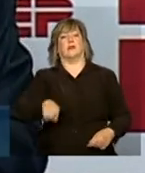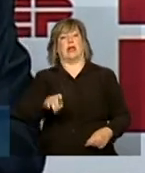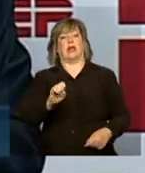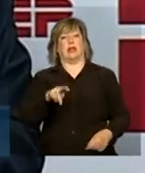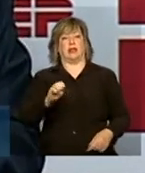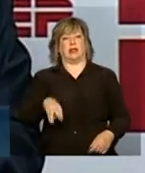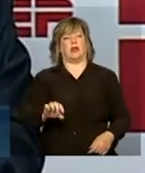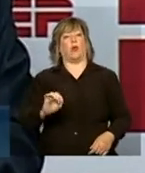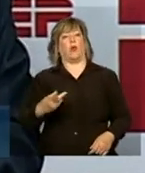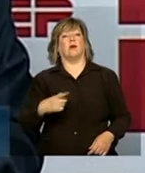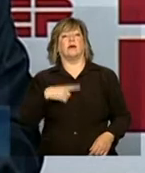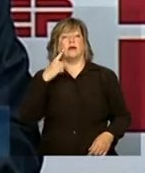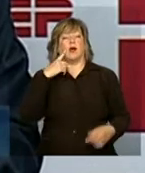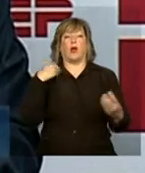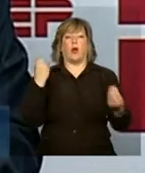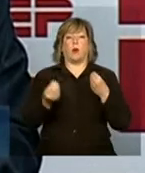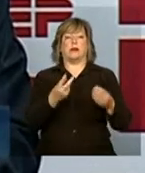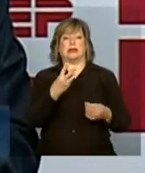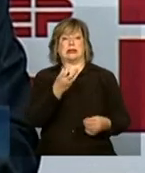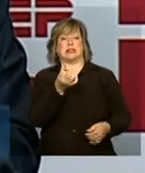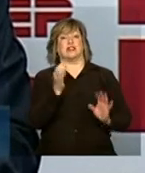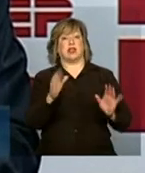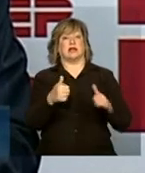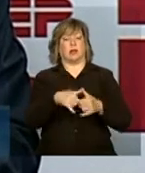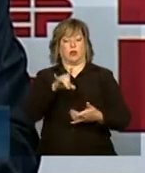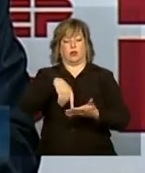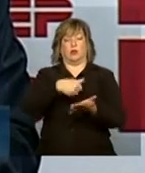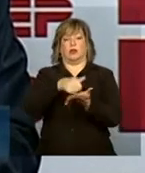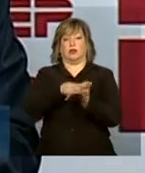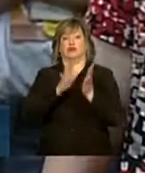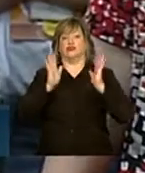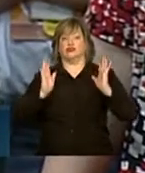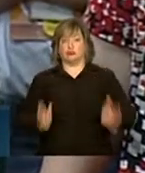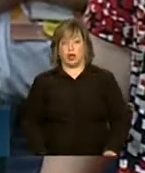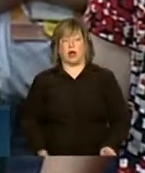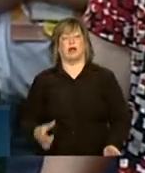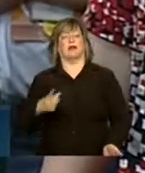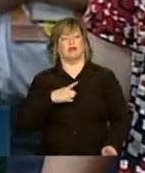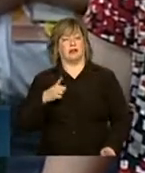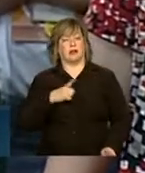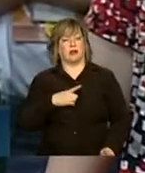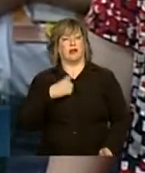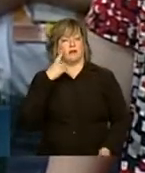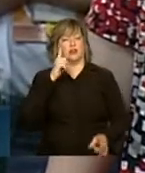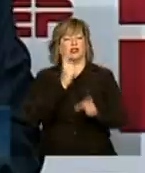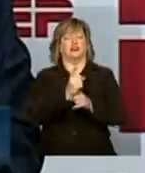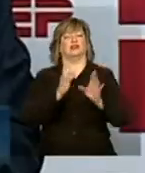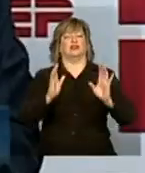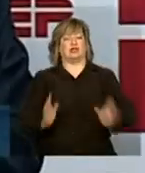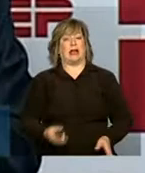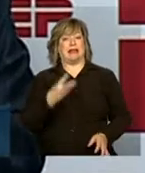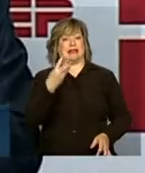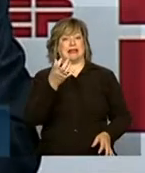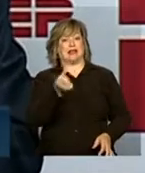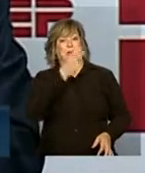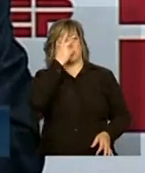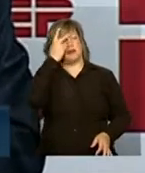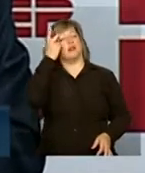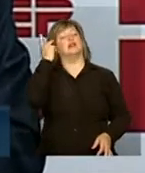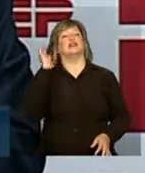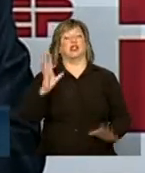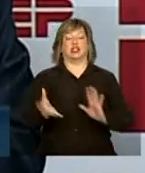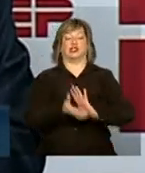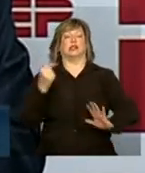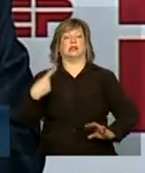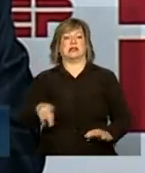além desses casos dos 36 que já estão documentados, fundamentados, identificados e já foram retirados da sala de